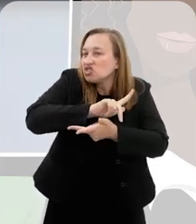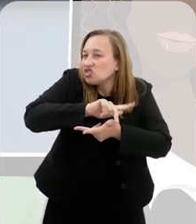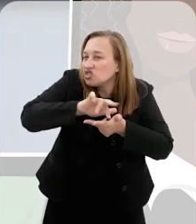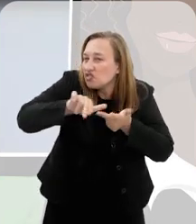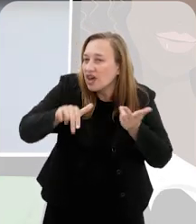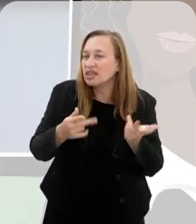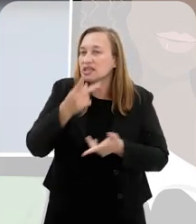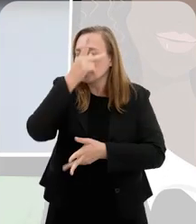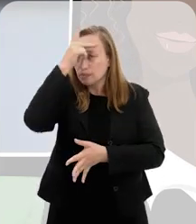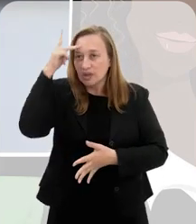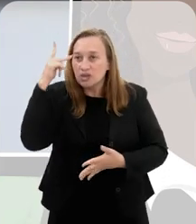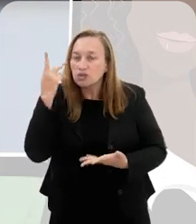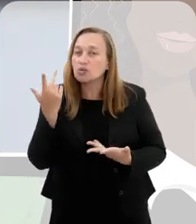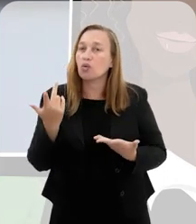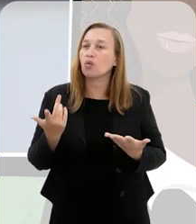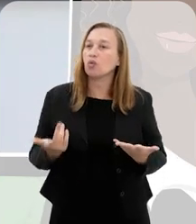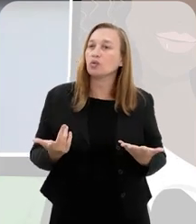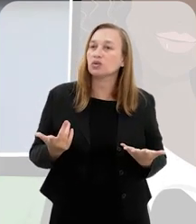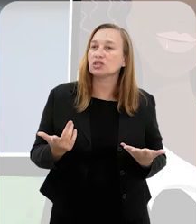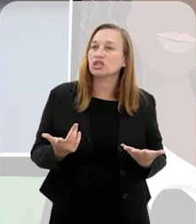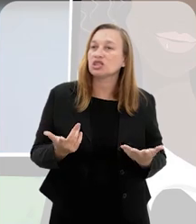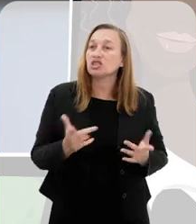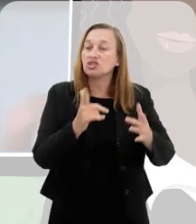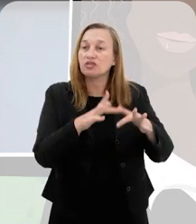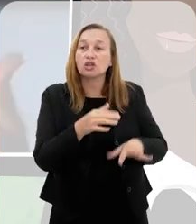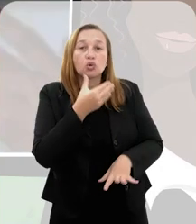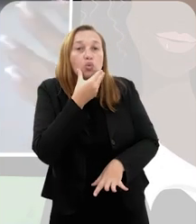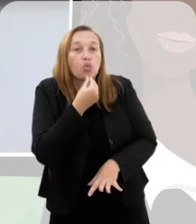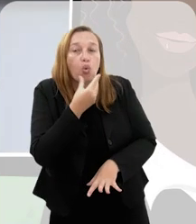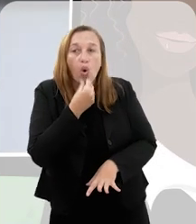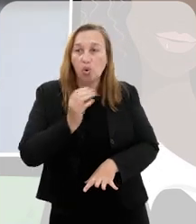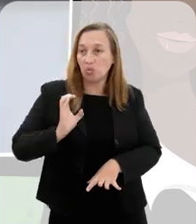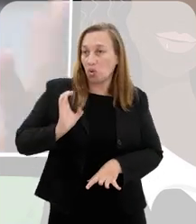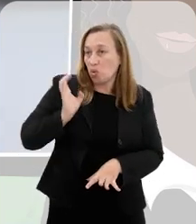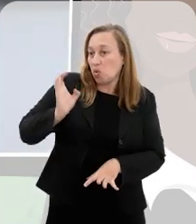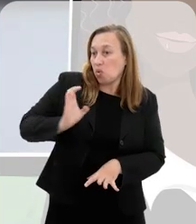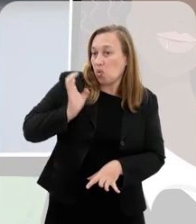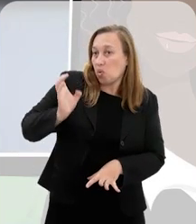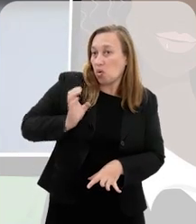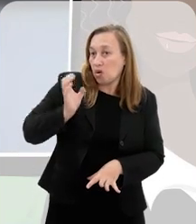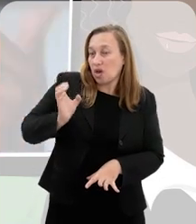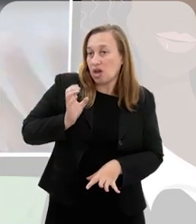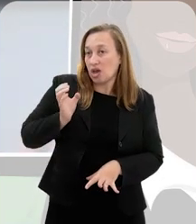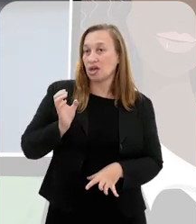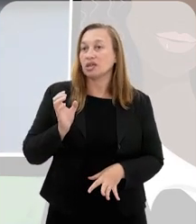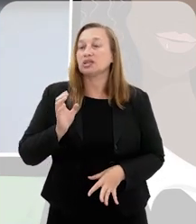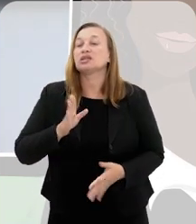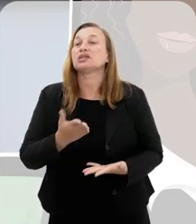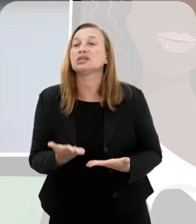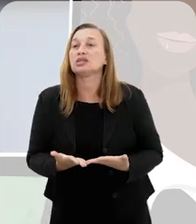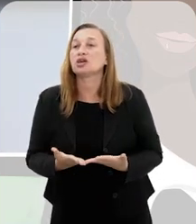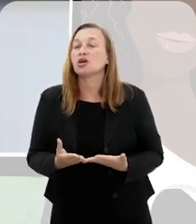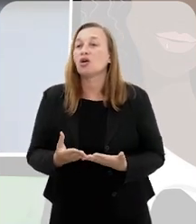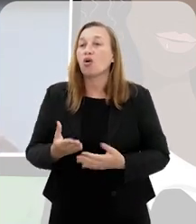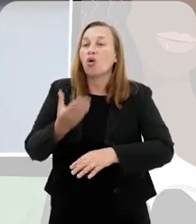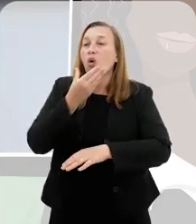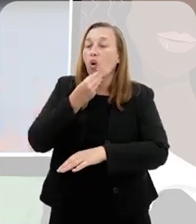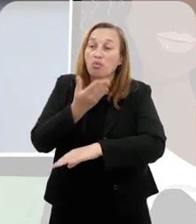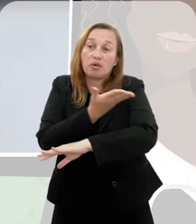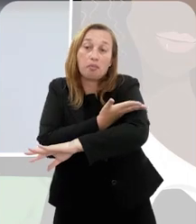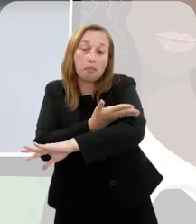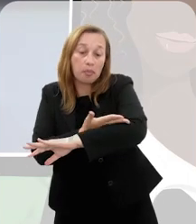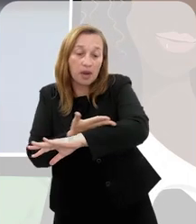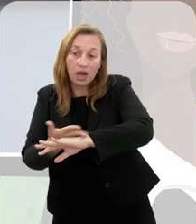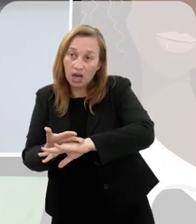enfim, pessoas mais diversas do que a constância dos homens ricos, cis, héteros, brancos,